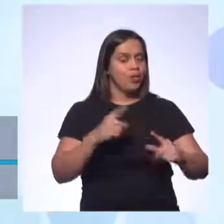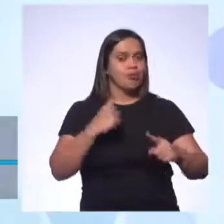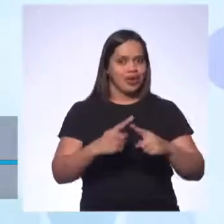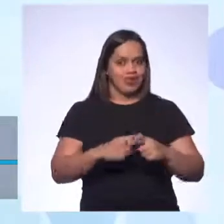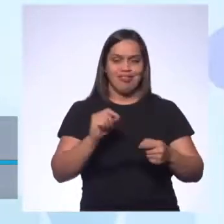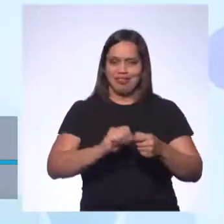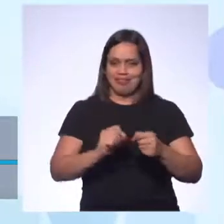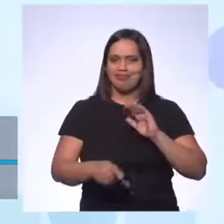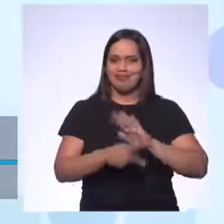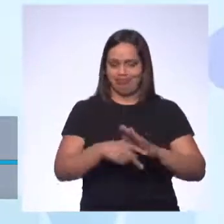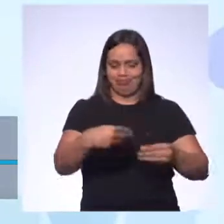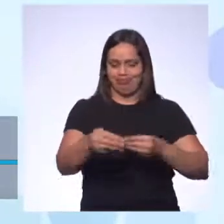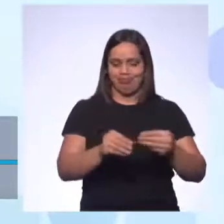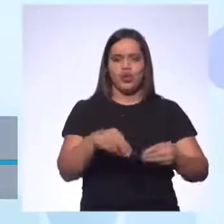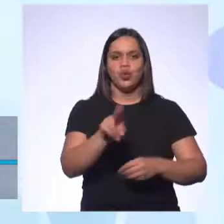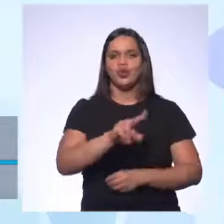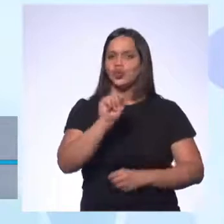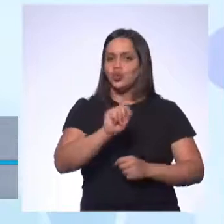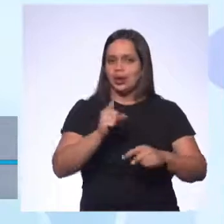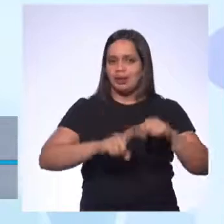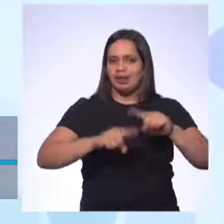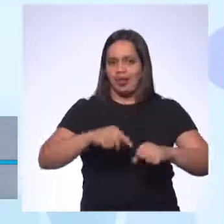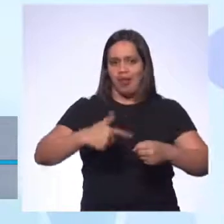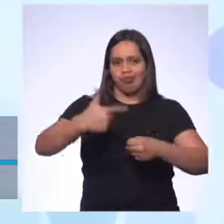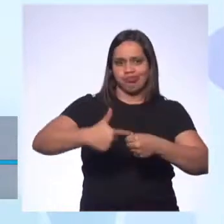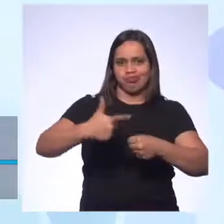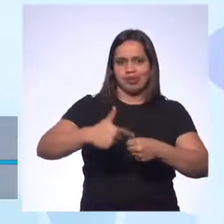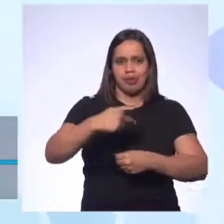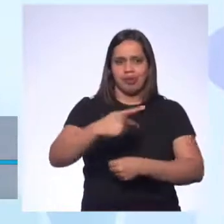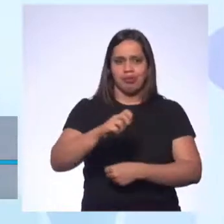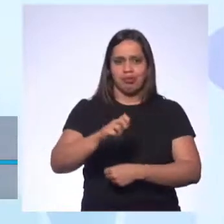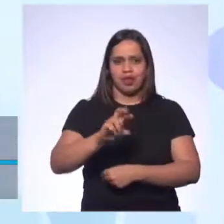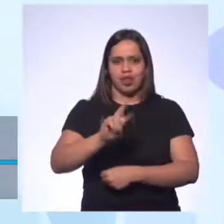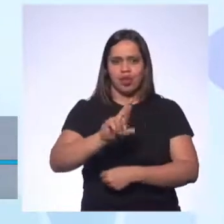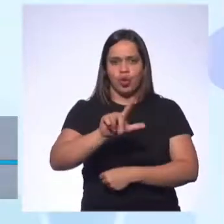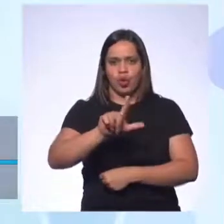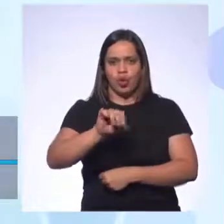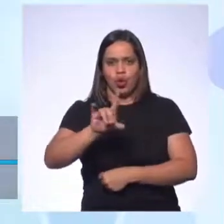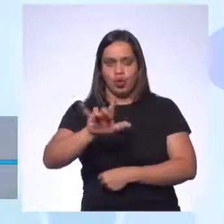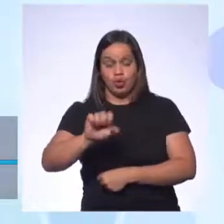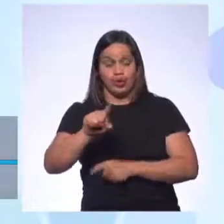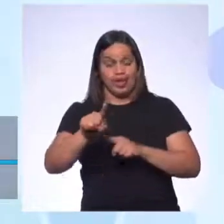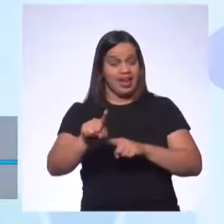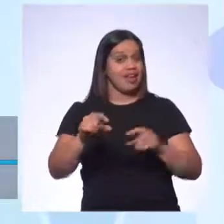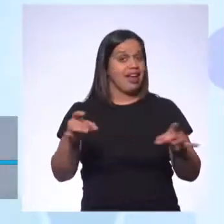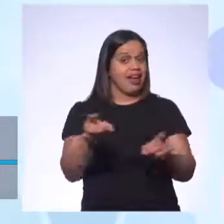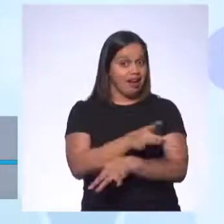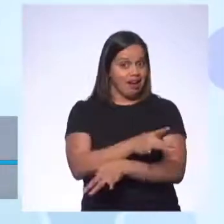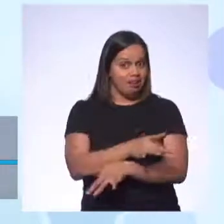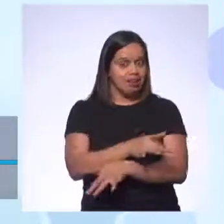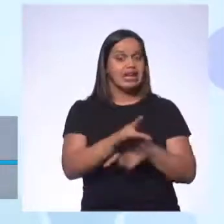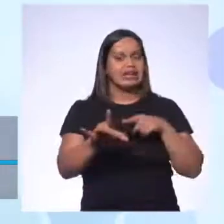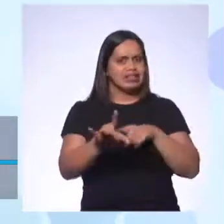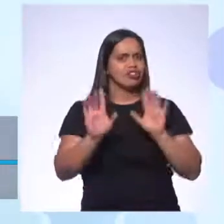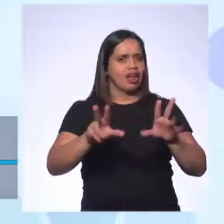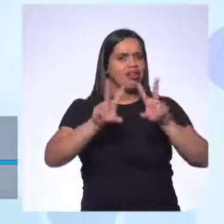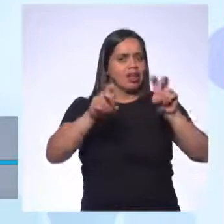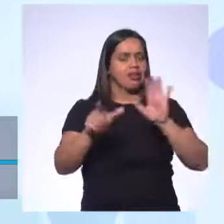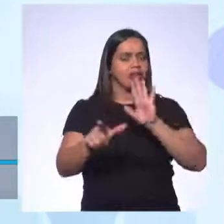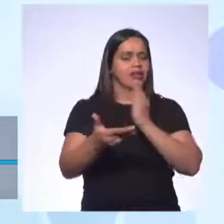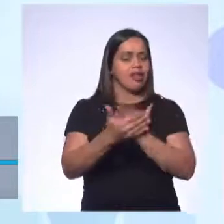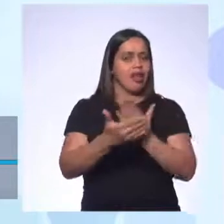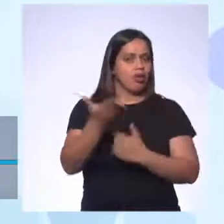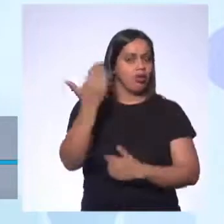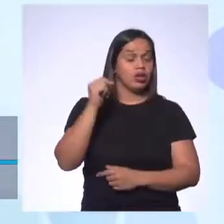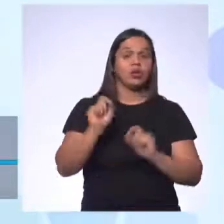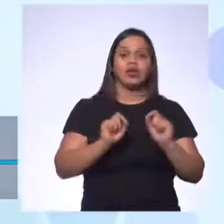petróleo. Tá? E o problema do petróleo é que ele acaba. Né? Isso também já foi tema de uma outra aula, mas o petróleo ele é